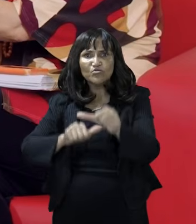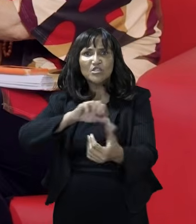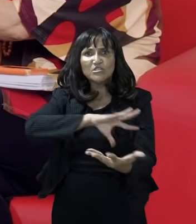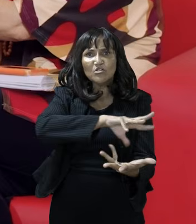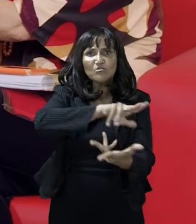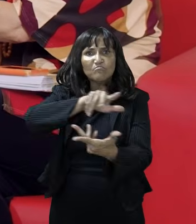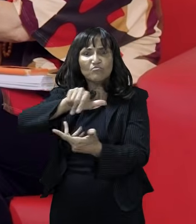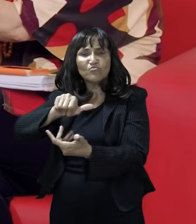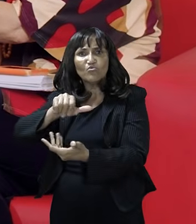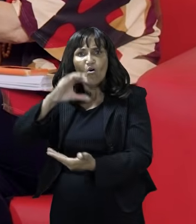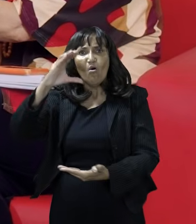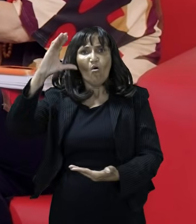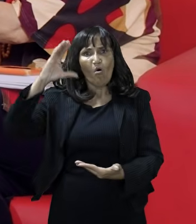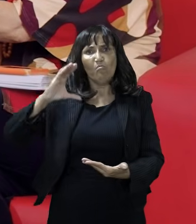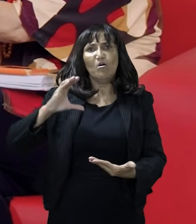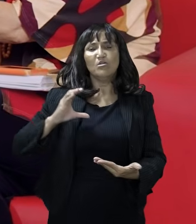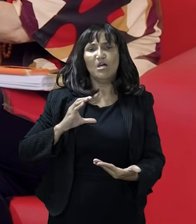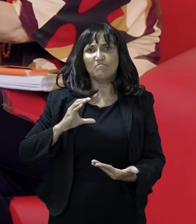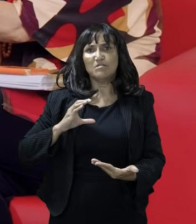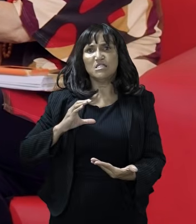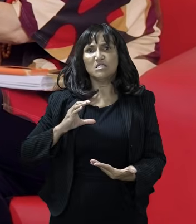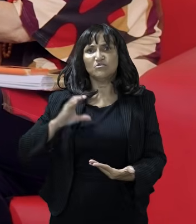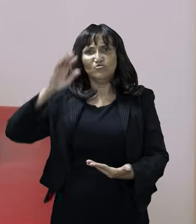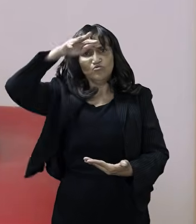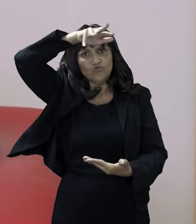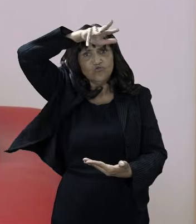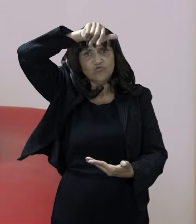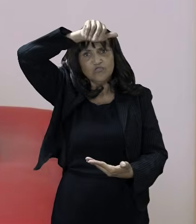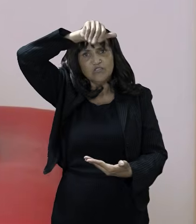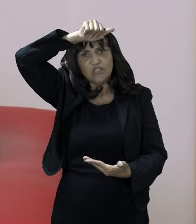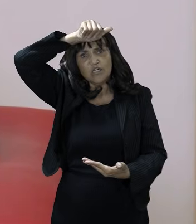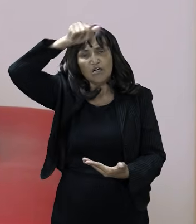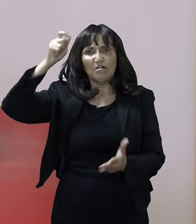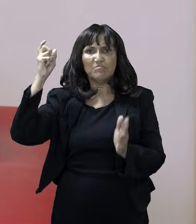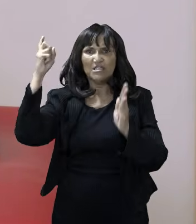Trump em relação a ficar taxando, né, o Brasil, os países,